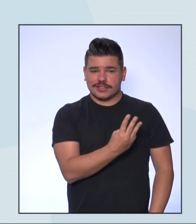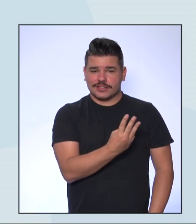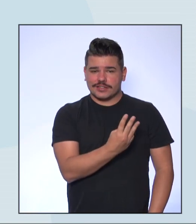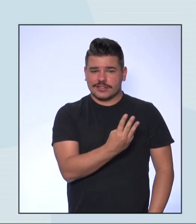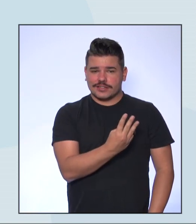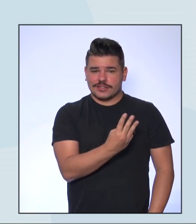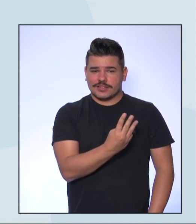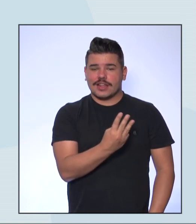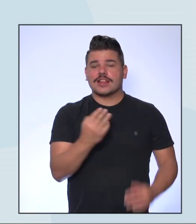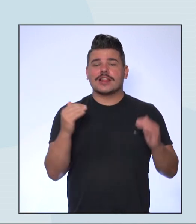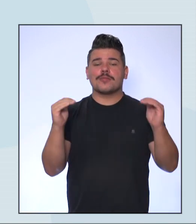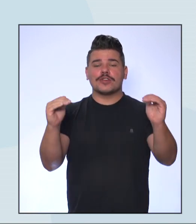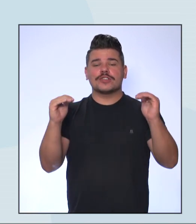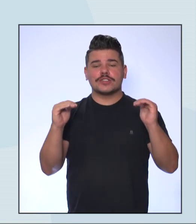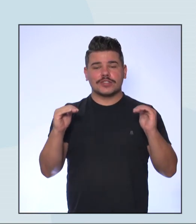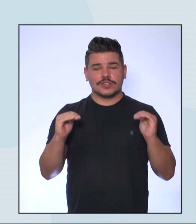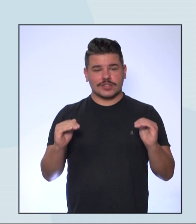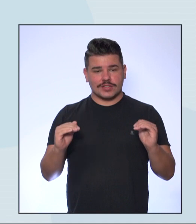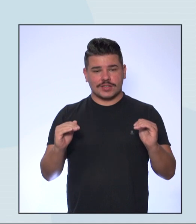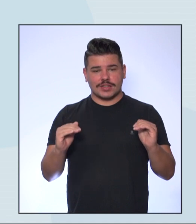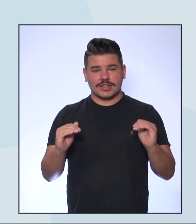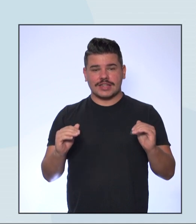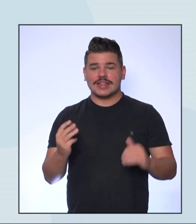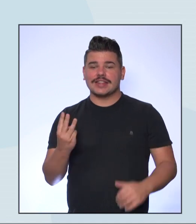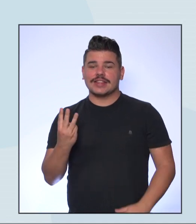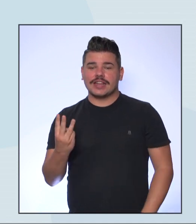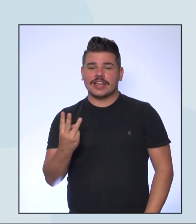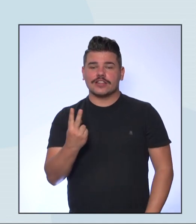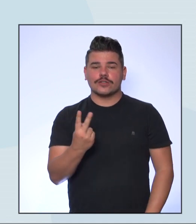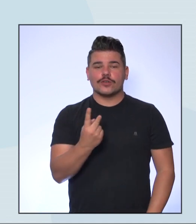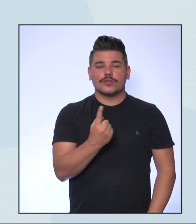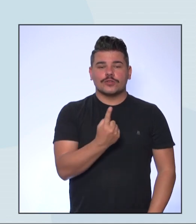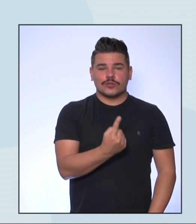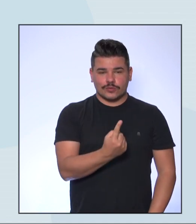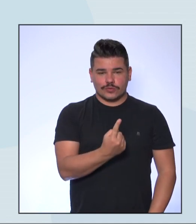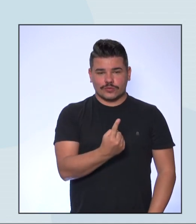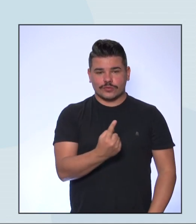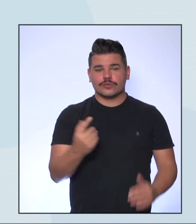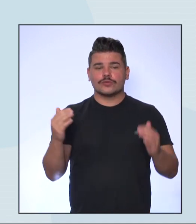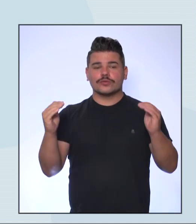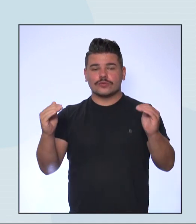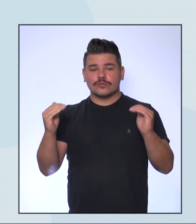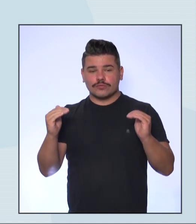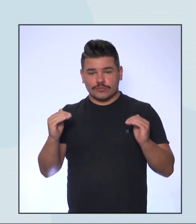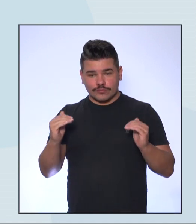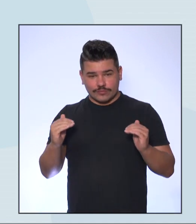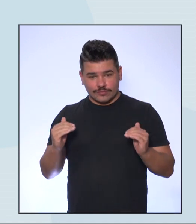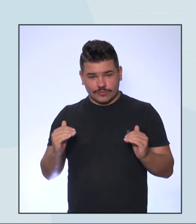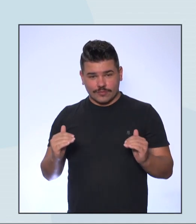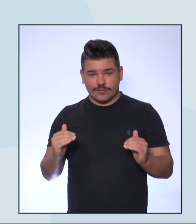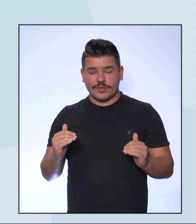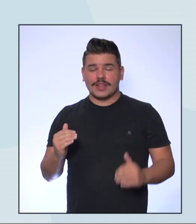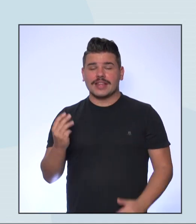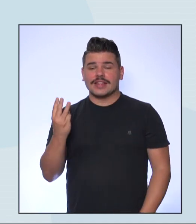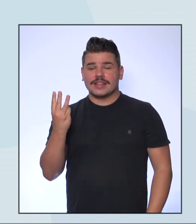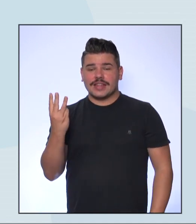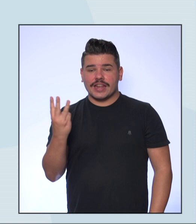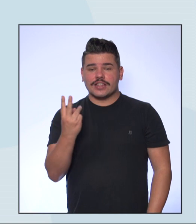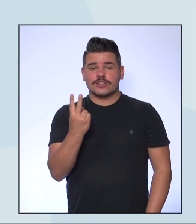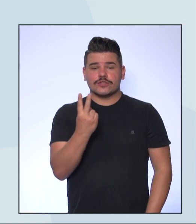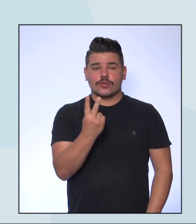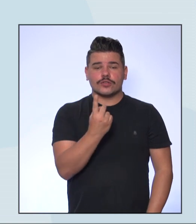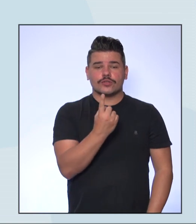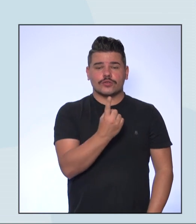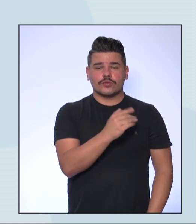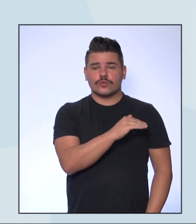3. Depois no cosseno, 3, 2, 1. Tudo sobre 2. A raiz quadrada no 2 e